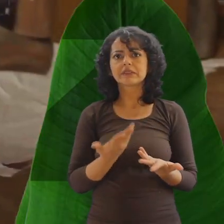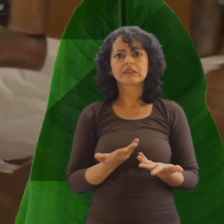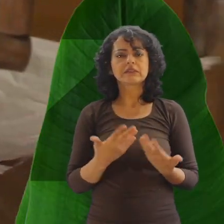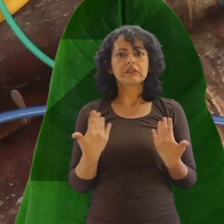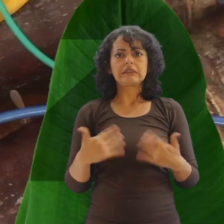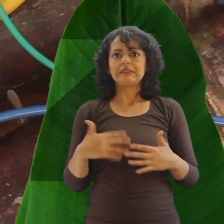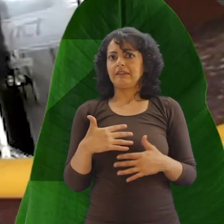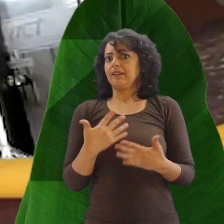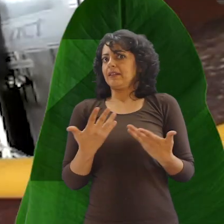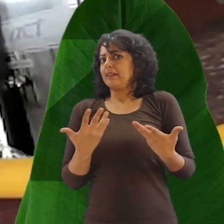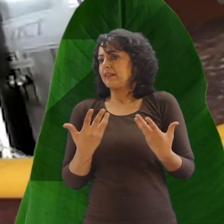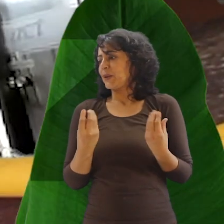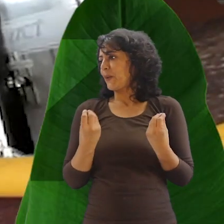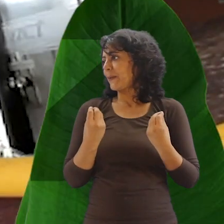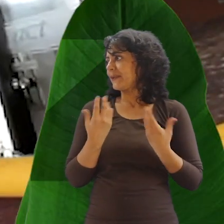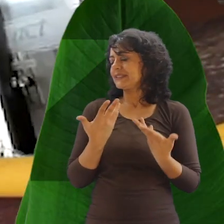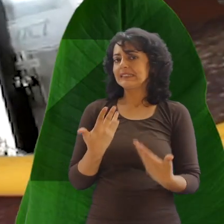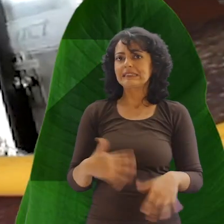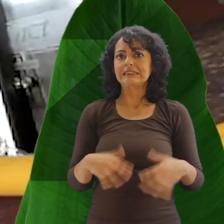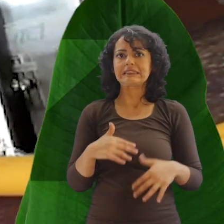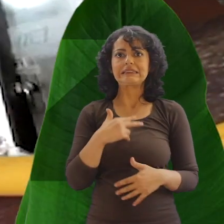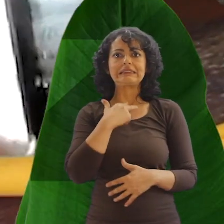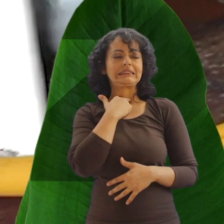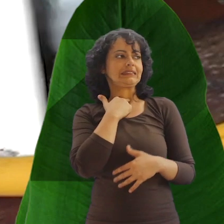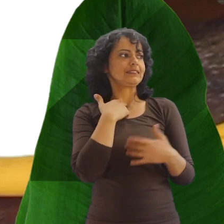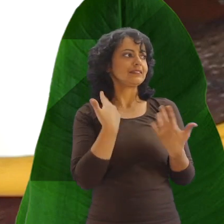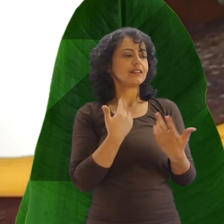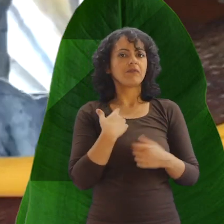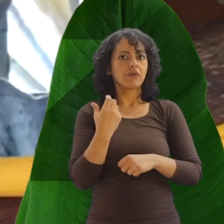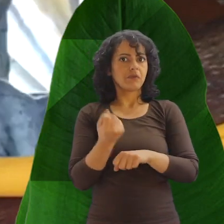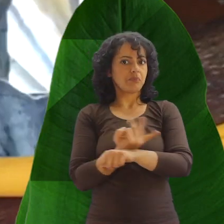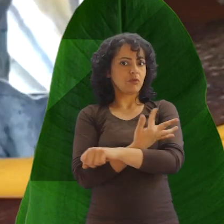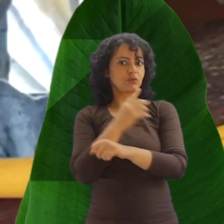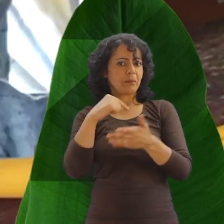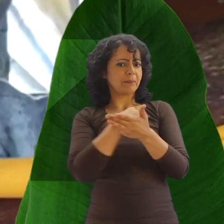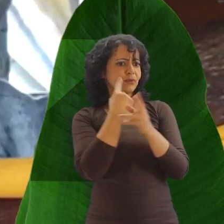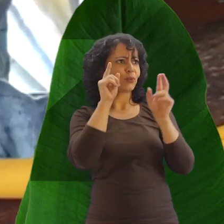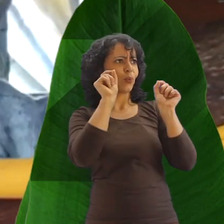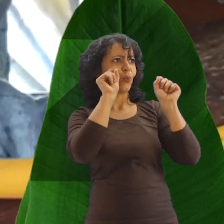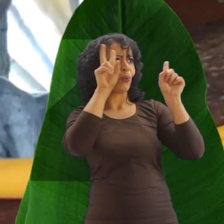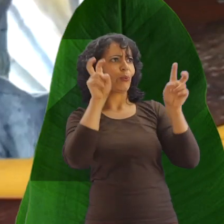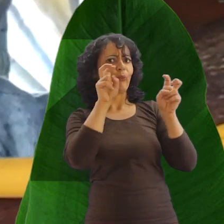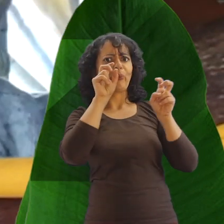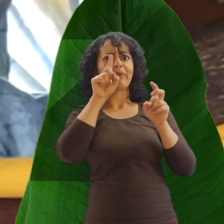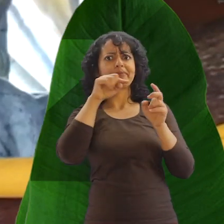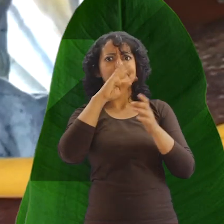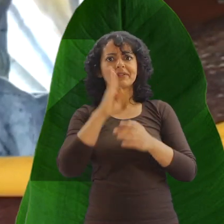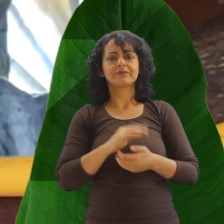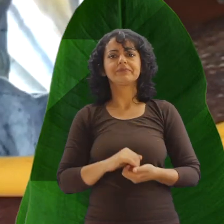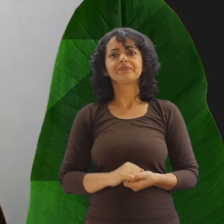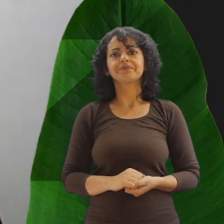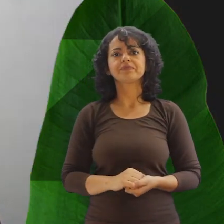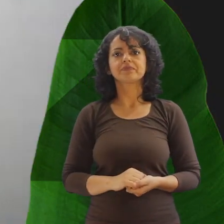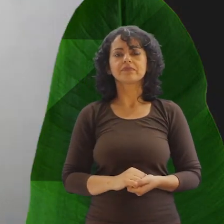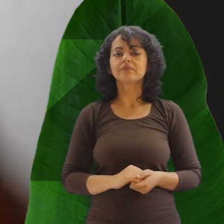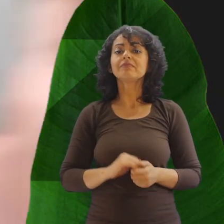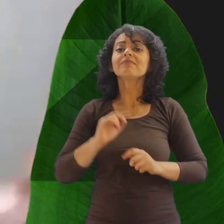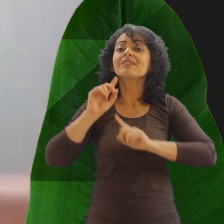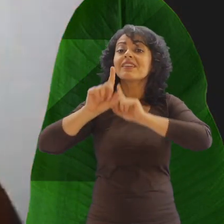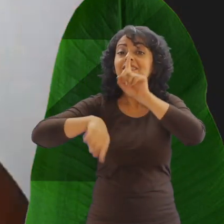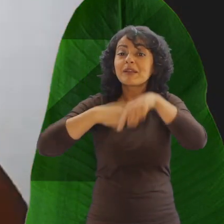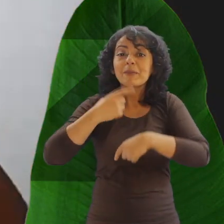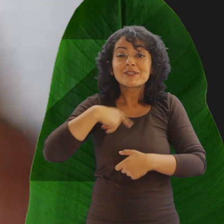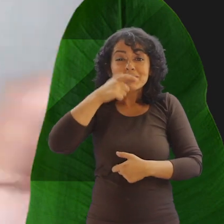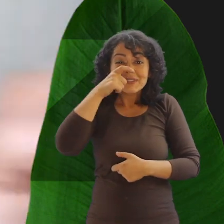Brasil para mim. Ai, o 30 é bom, vocês nem pegaram. Fiquei bem emocionada quando você falou o que é o Brasil, né? Não, quando eu for